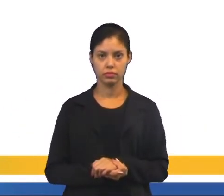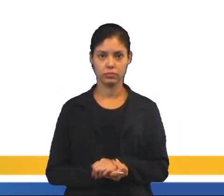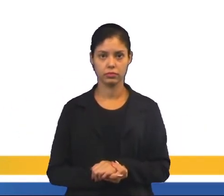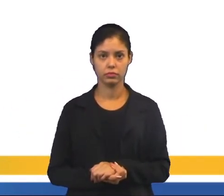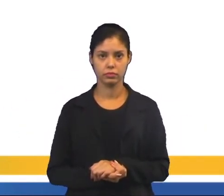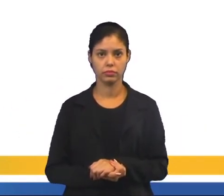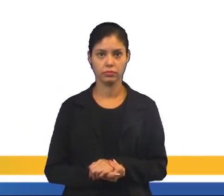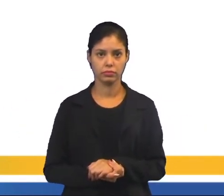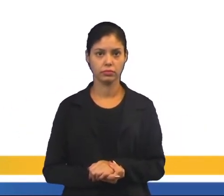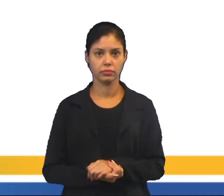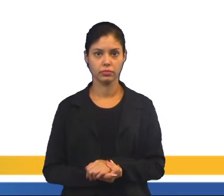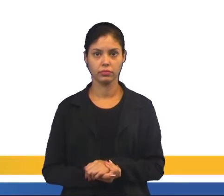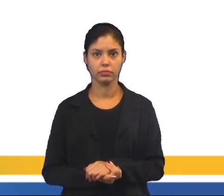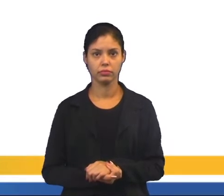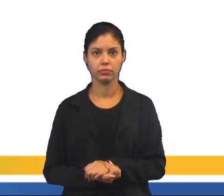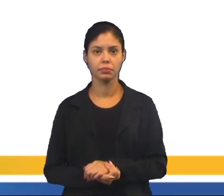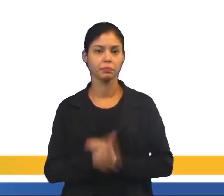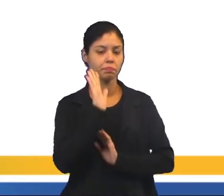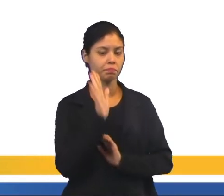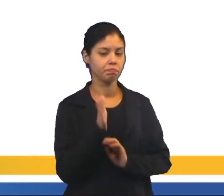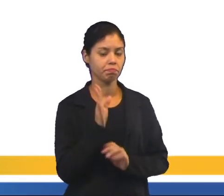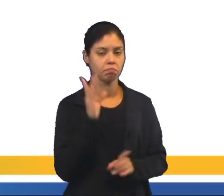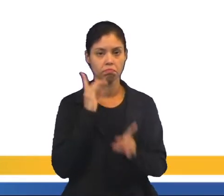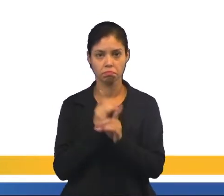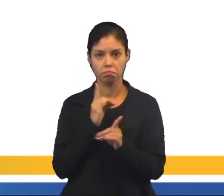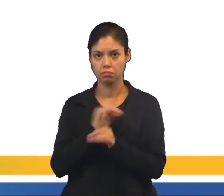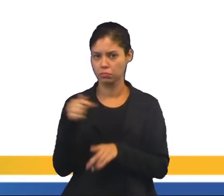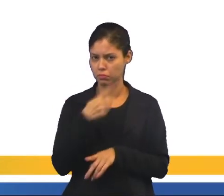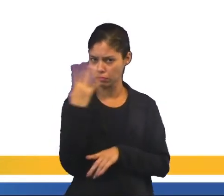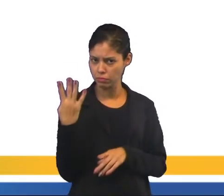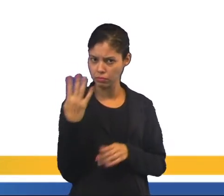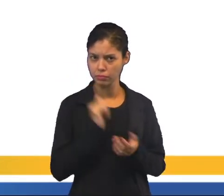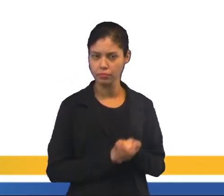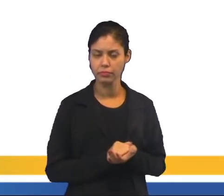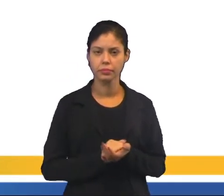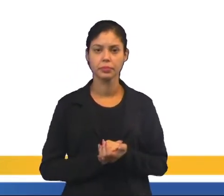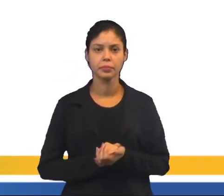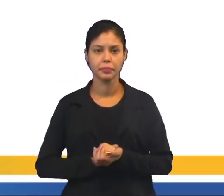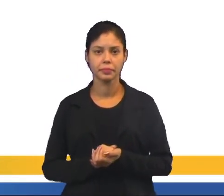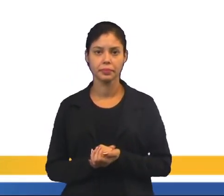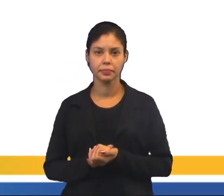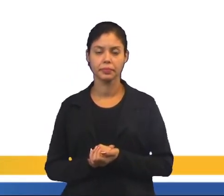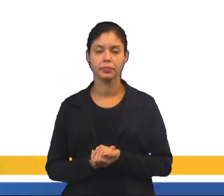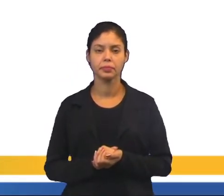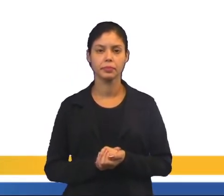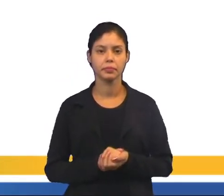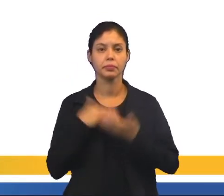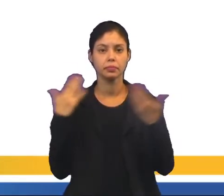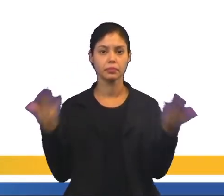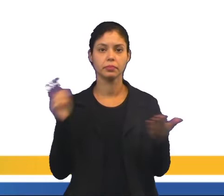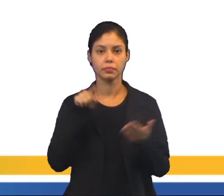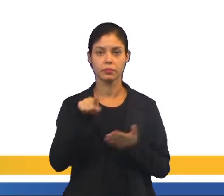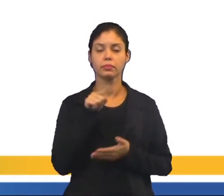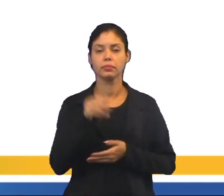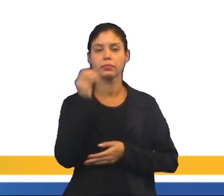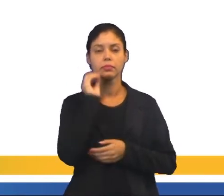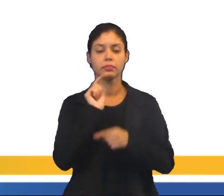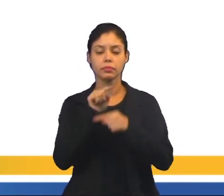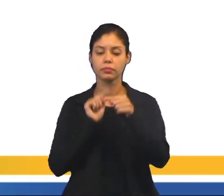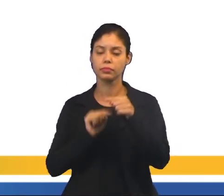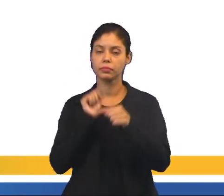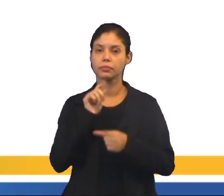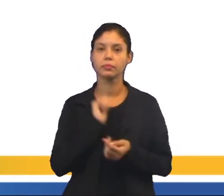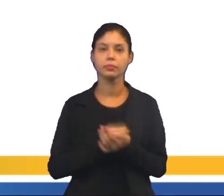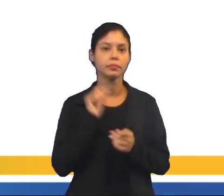Tá contando? Já descobriu quantas vezes? Então, você vai ter que